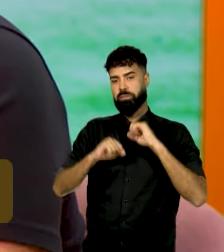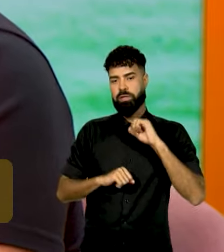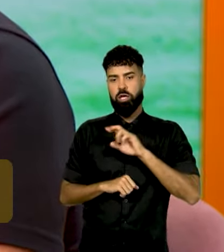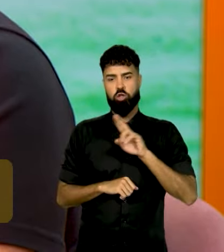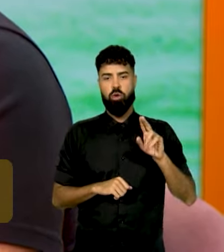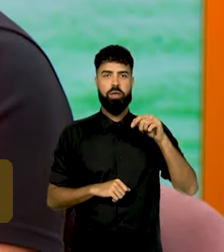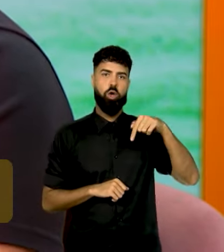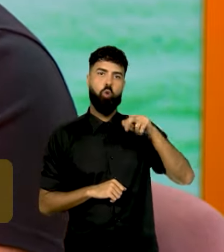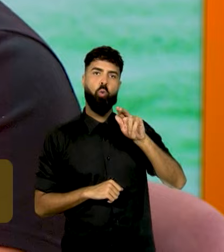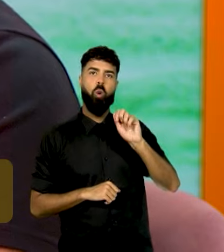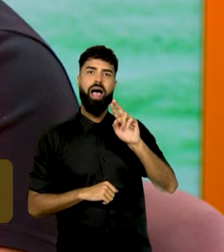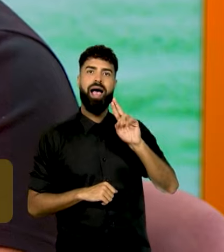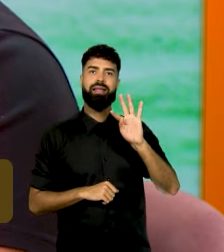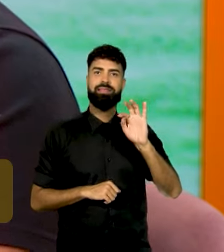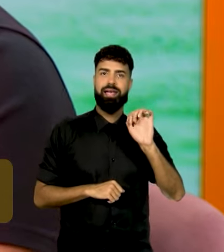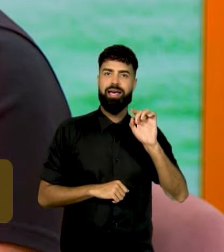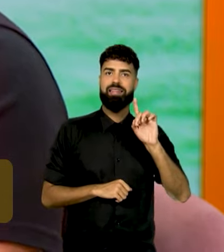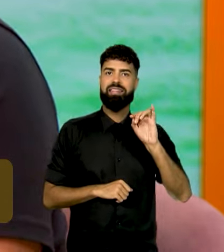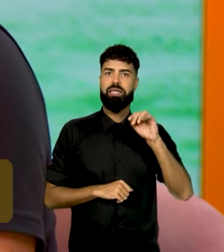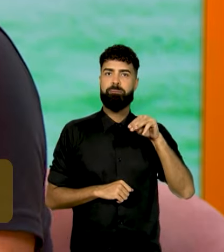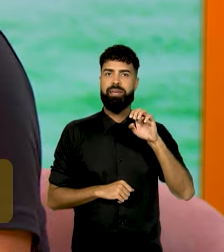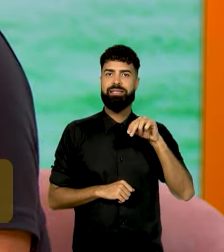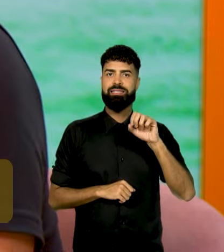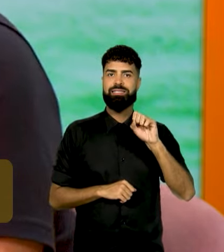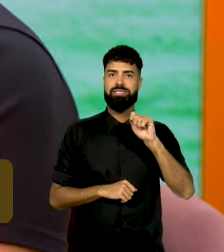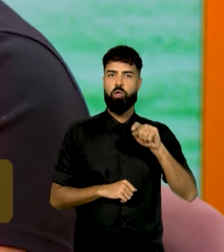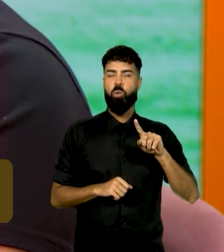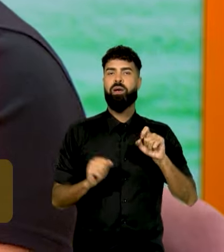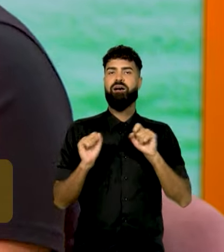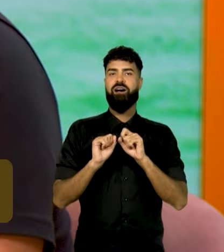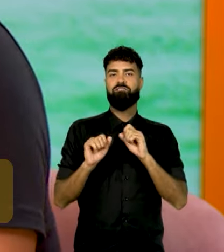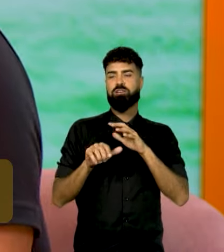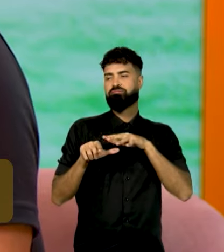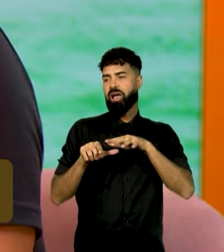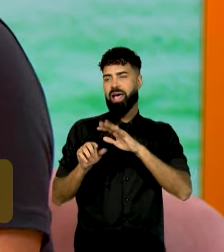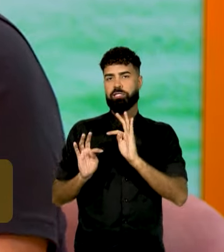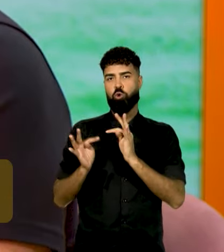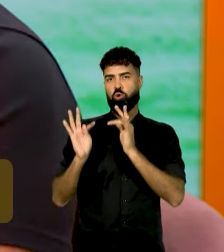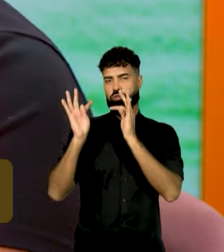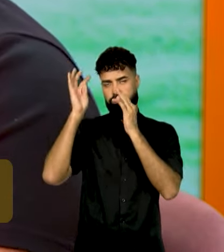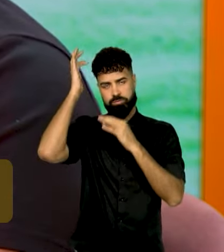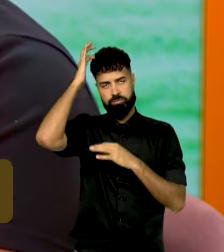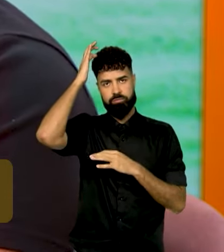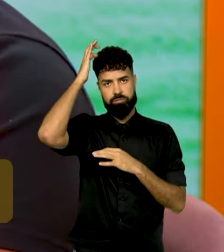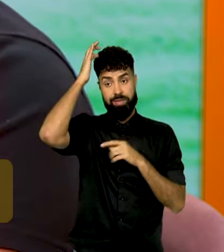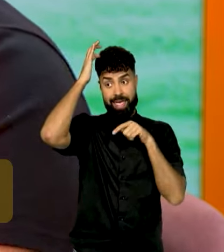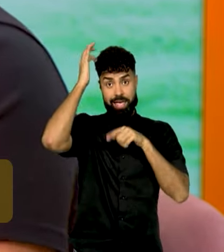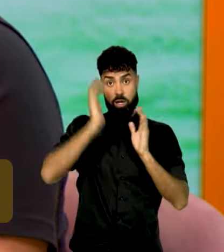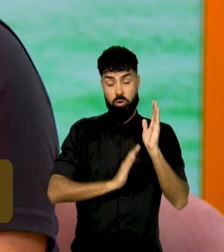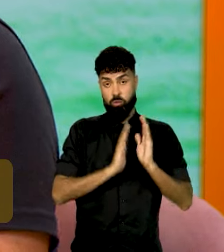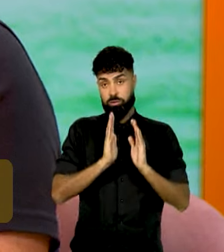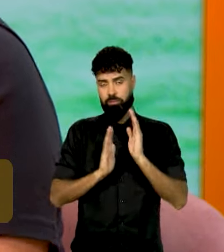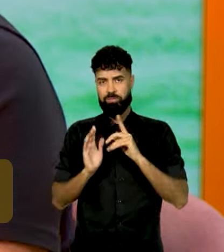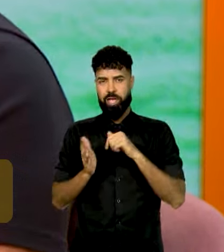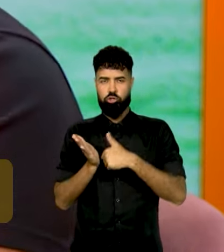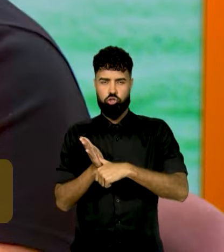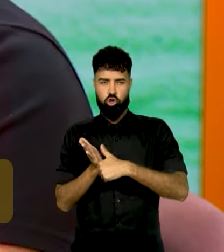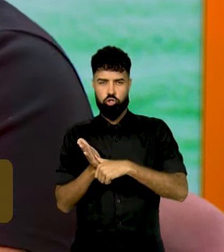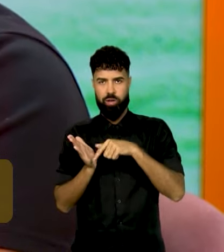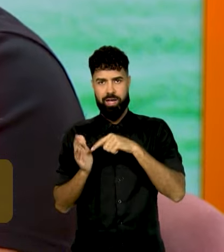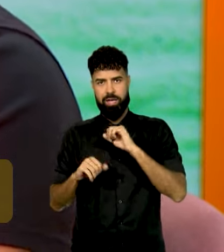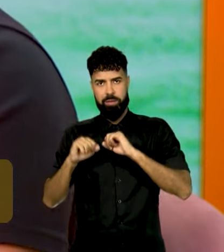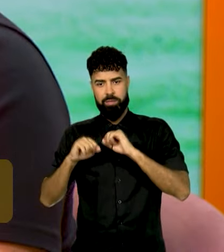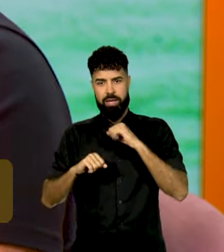Quarta Dimensão, que ela fazia tecnologia. E no meio desse processo, esses sócios dessa empresa